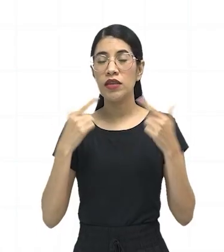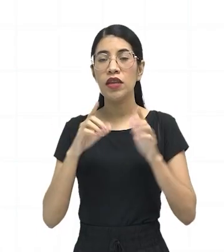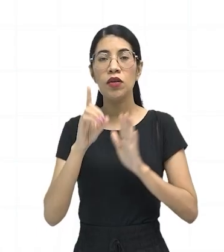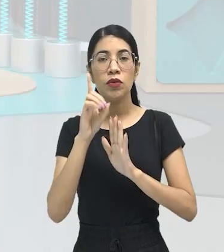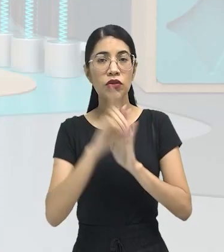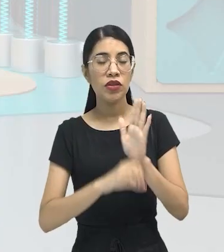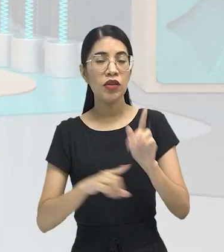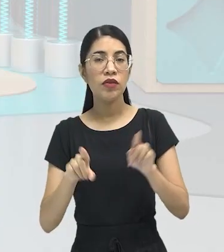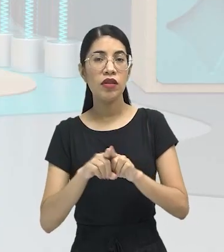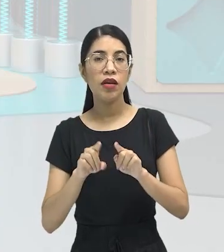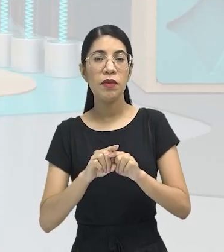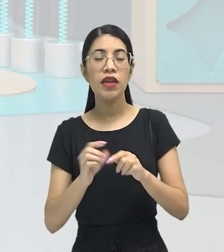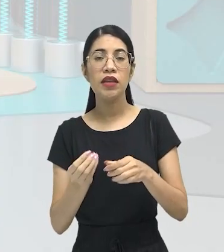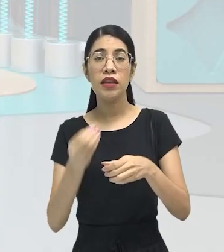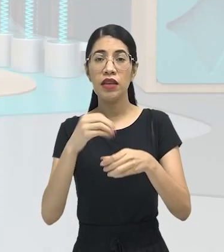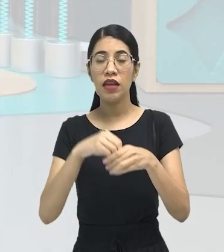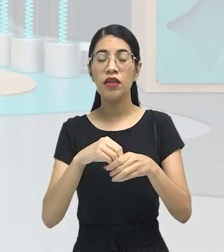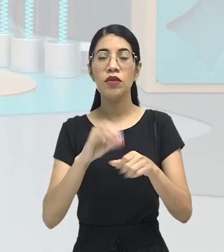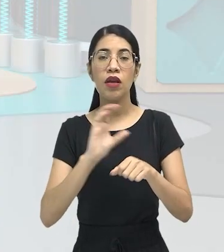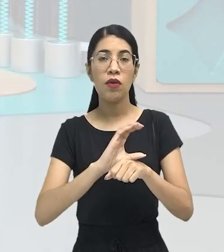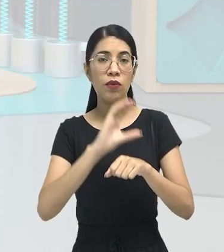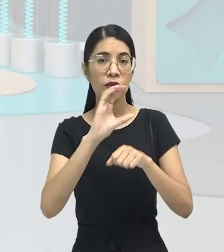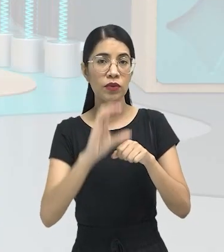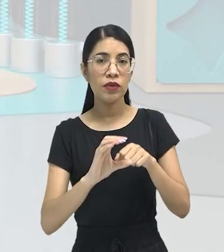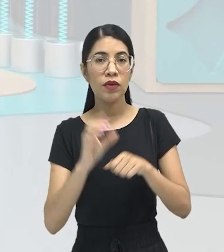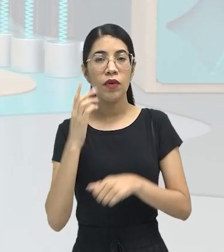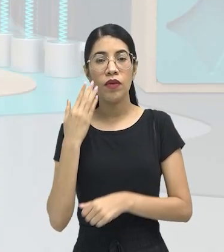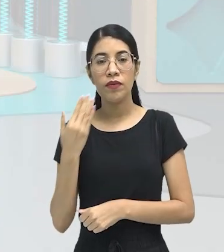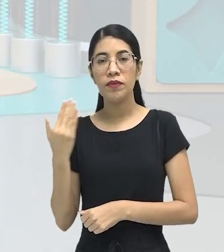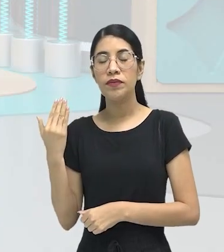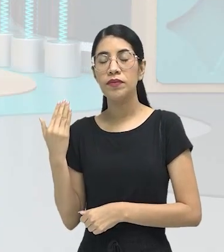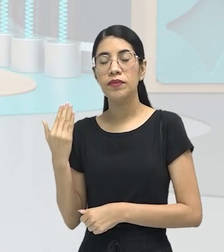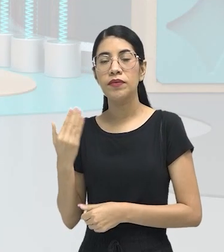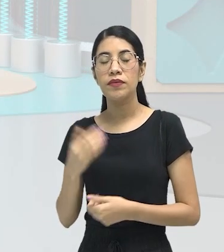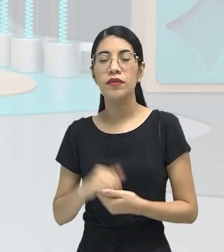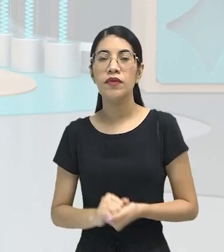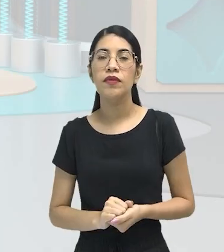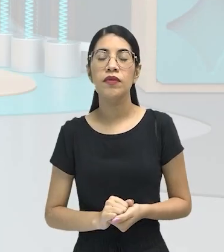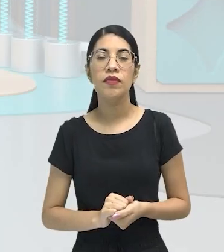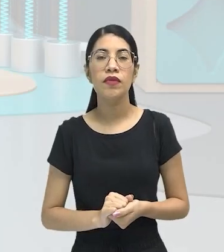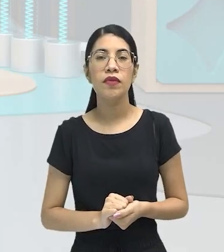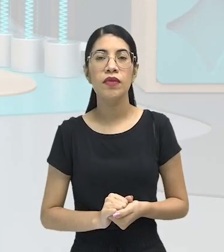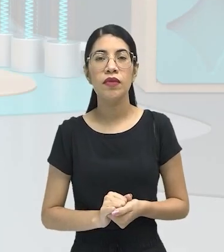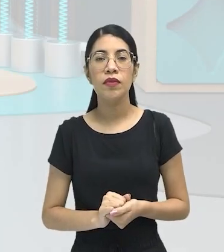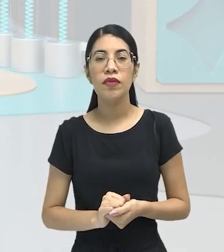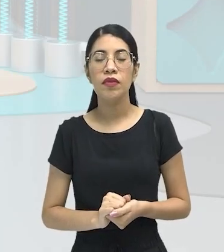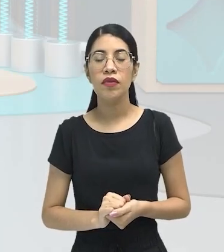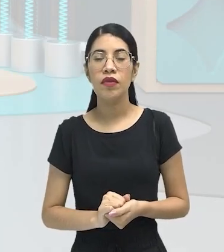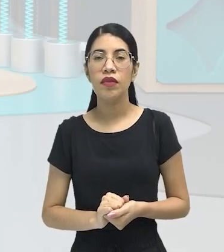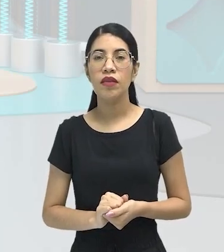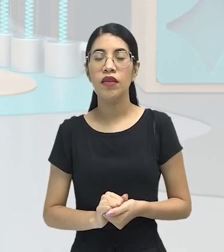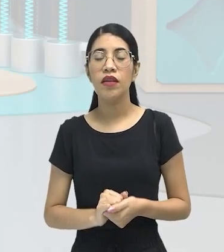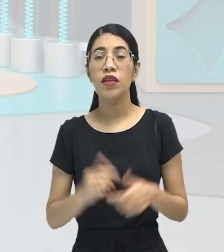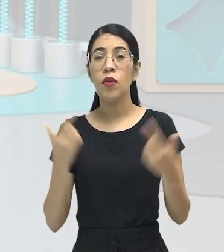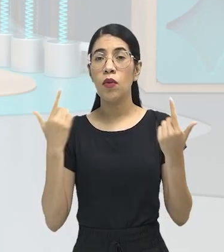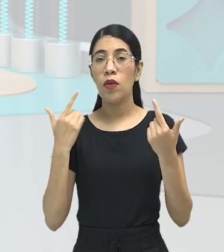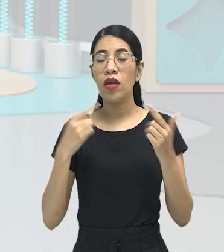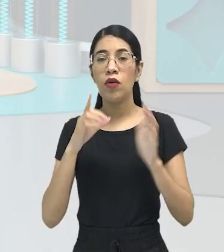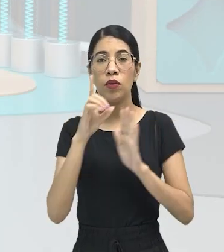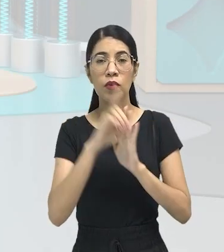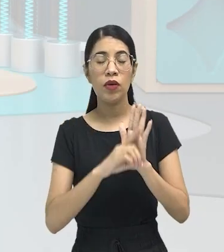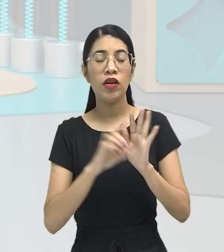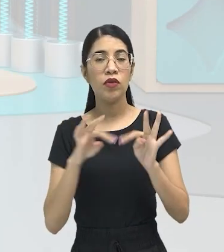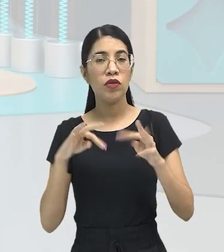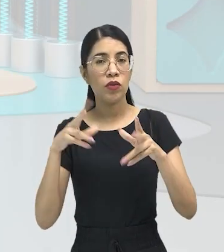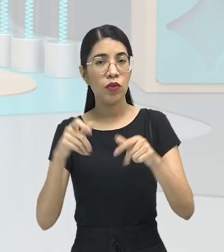direito garantido pela Constituição. Então, relembrem dessa informação. Observem. O lazer é um direito